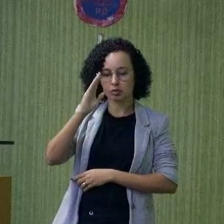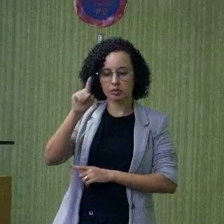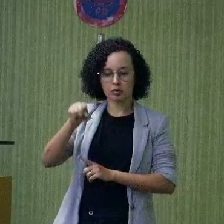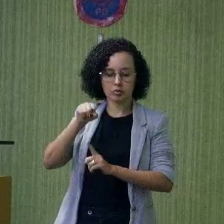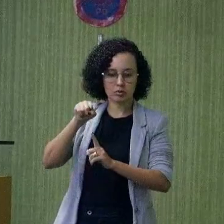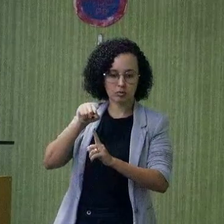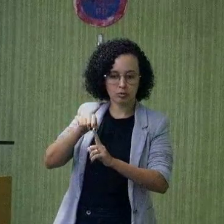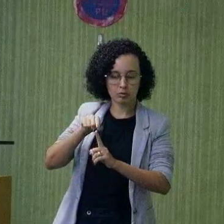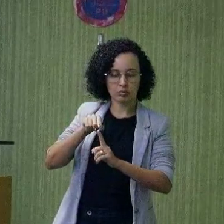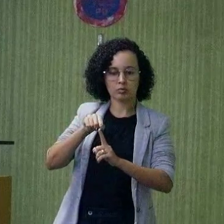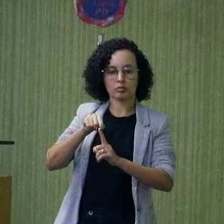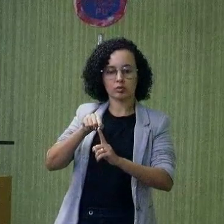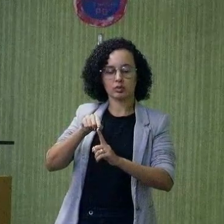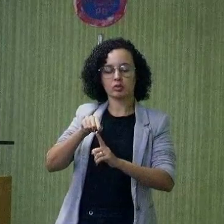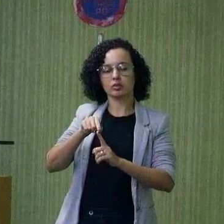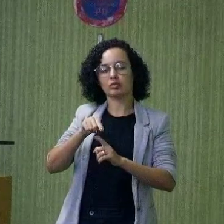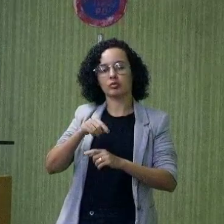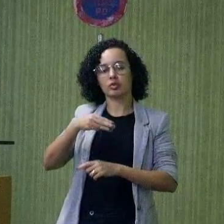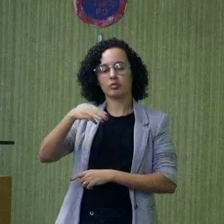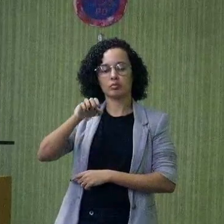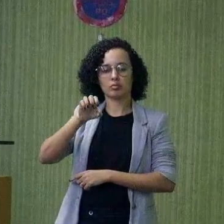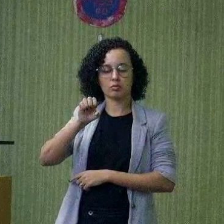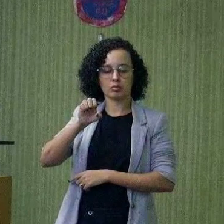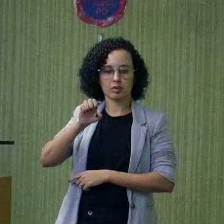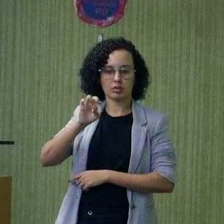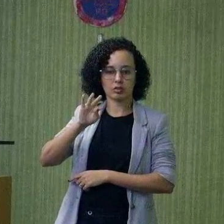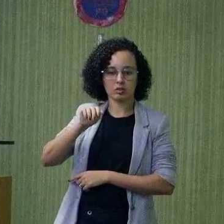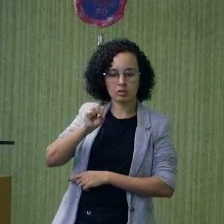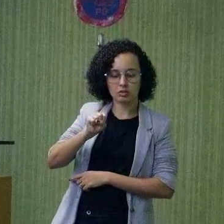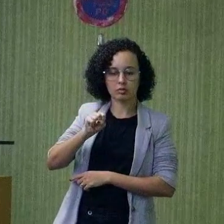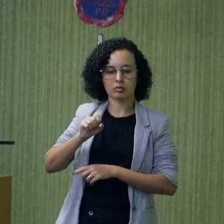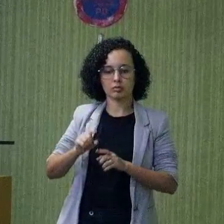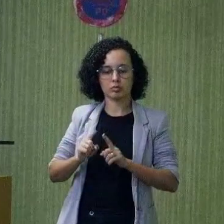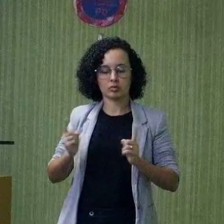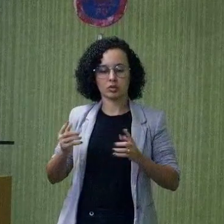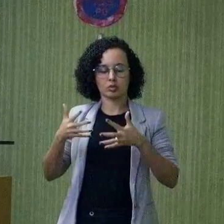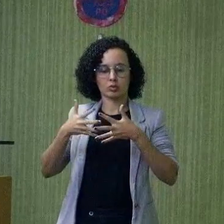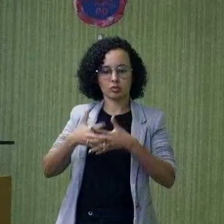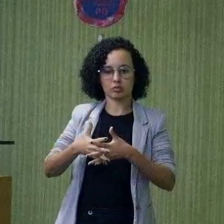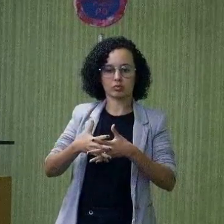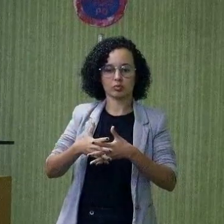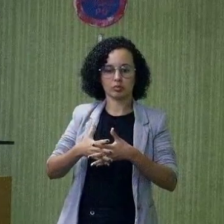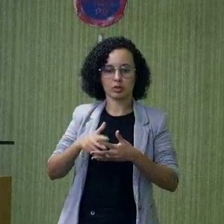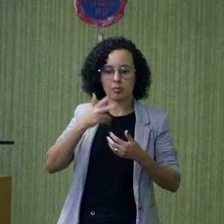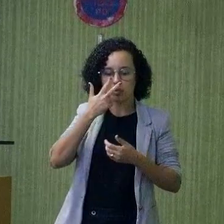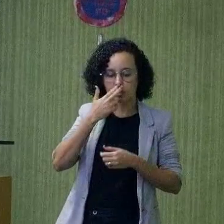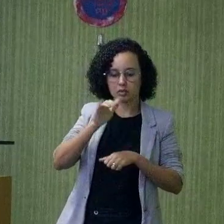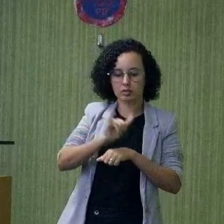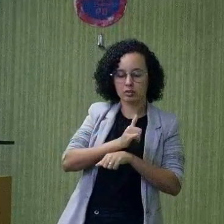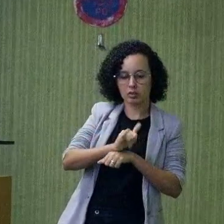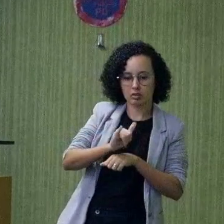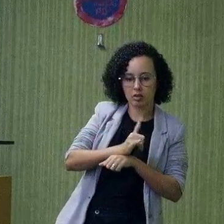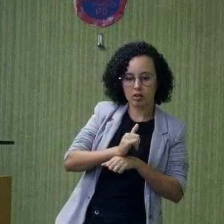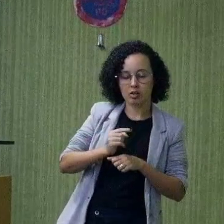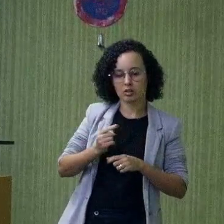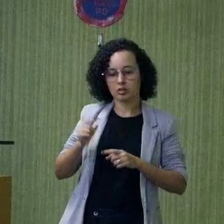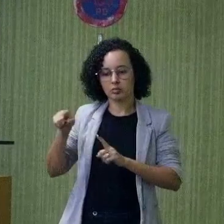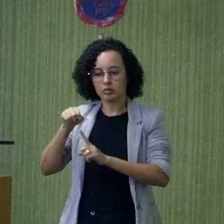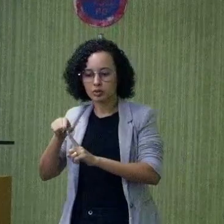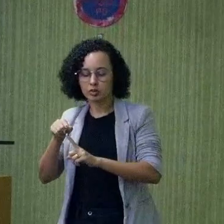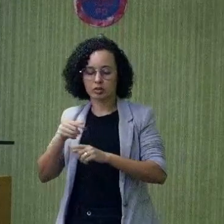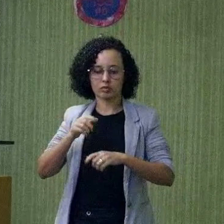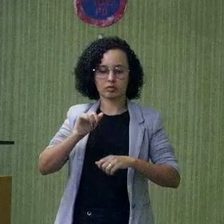estratégias Há muitas metas no atual pne que na verdade aparecem como estratégias portanto Elas acabaram não tendo um